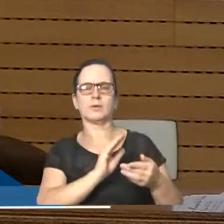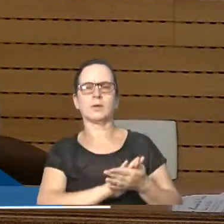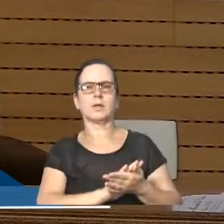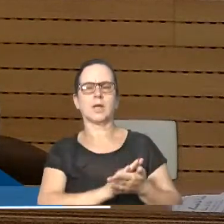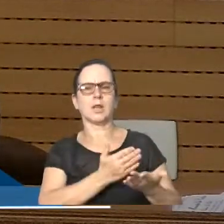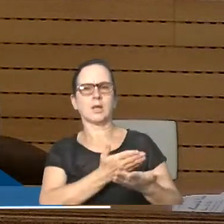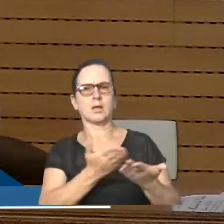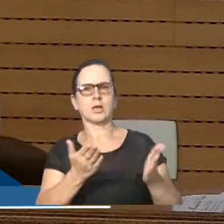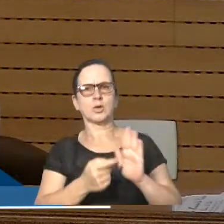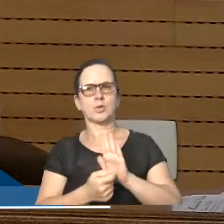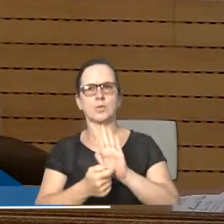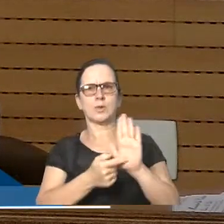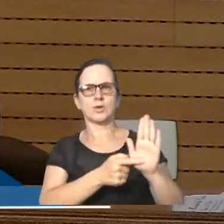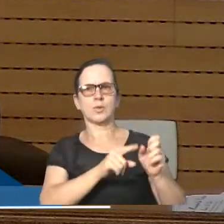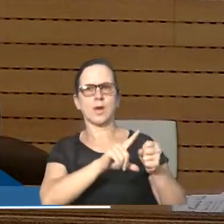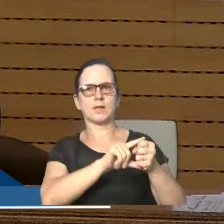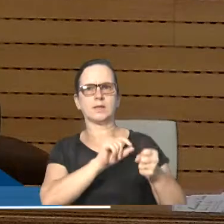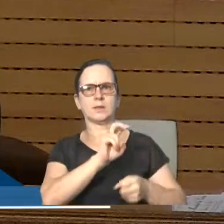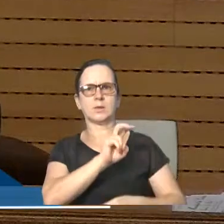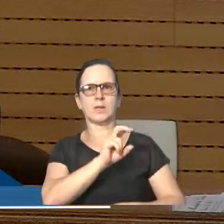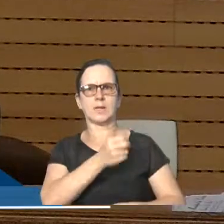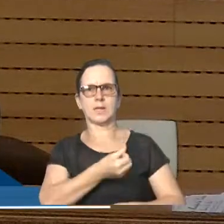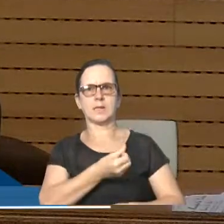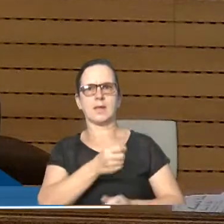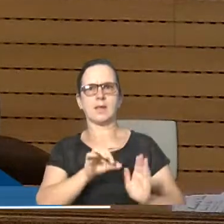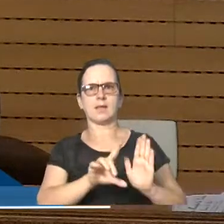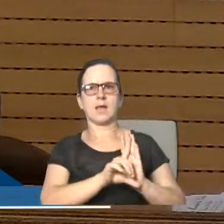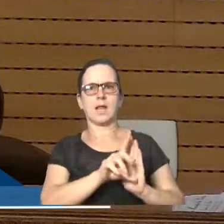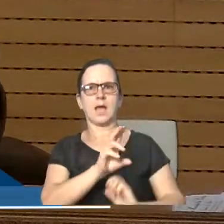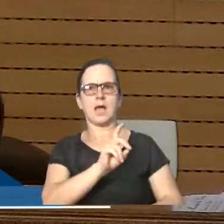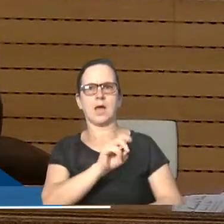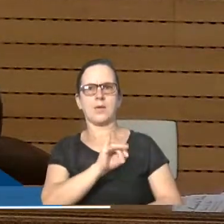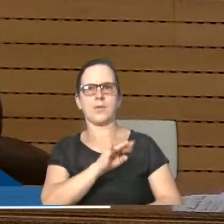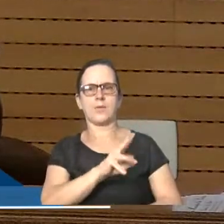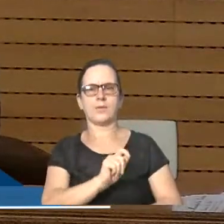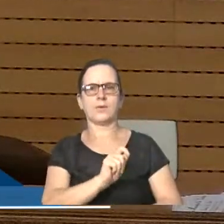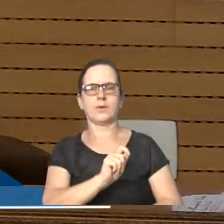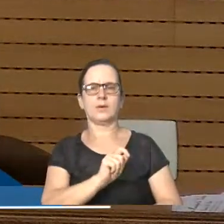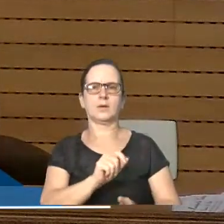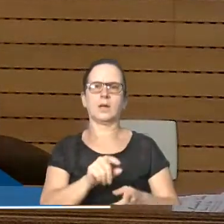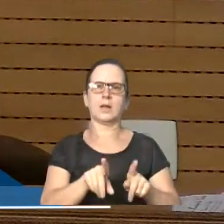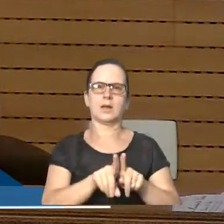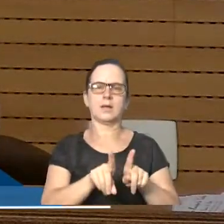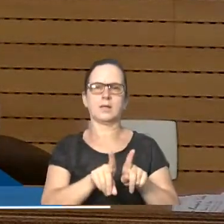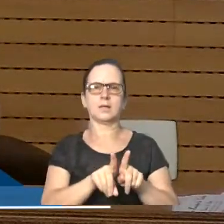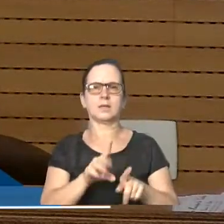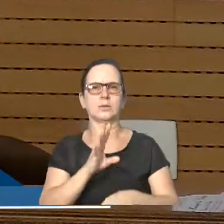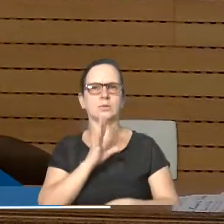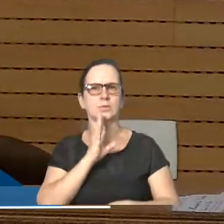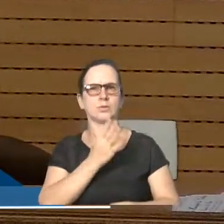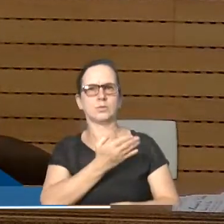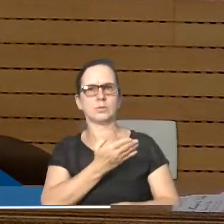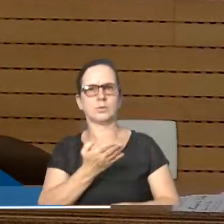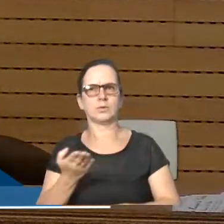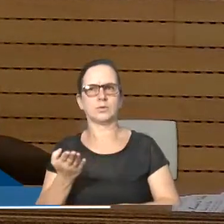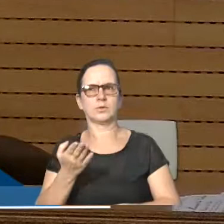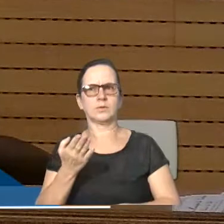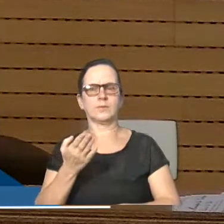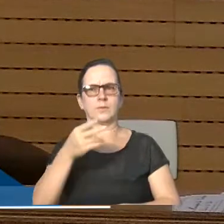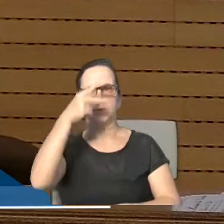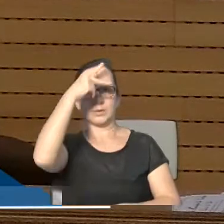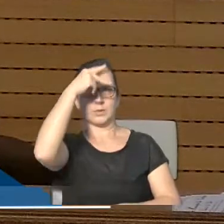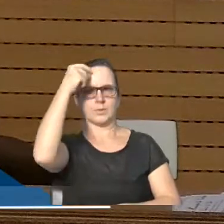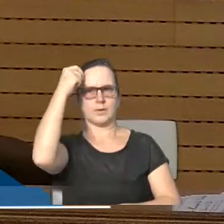nesta oportunidade nos termos do artigo 56 da Lei Orgânica do Município. Assim, faço o exposto, excelentíssimo senhor